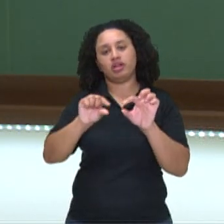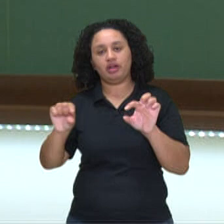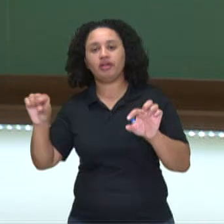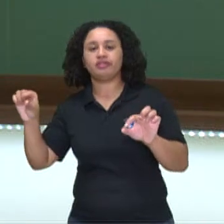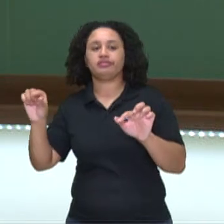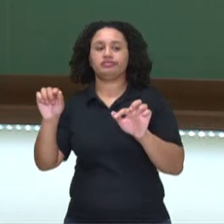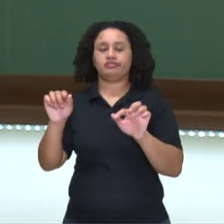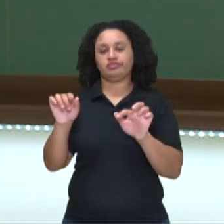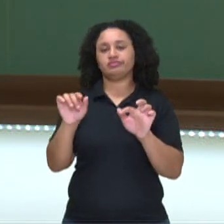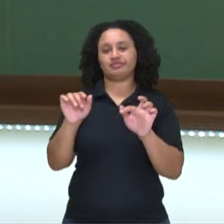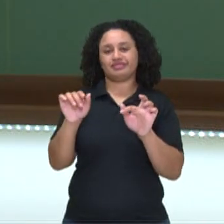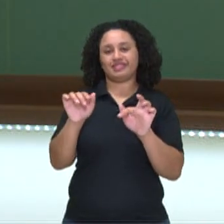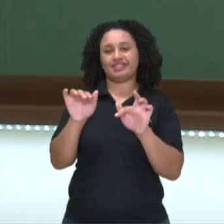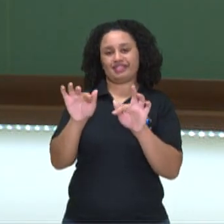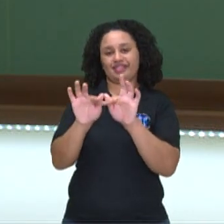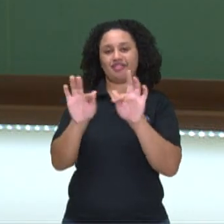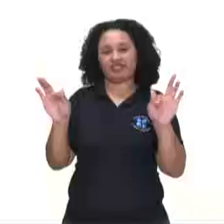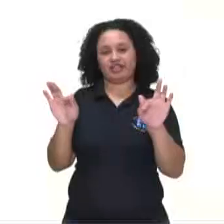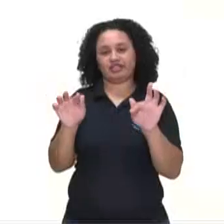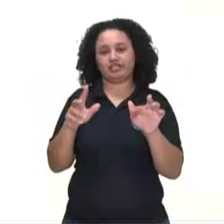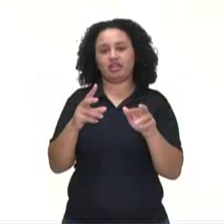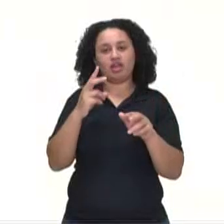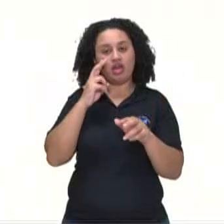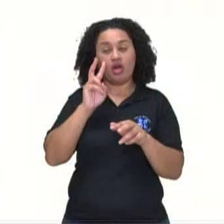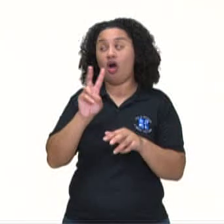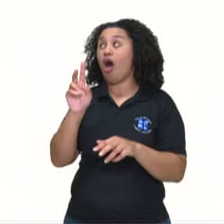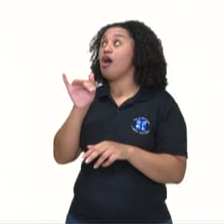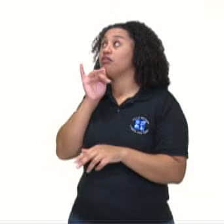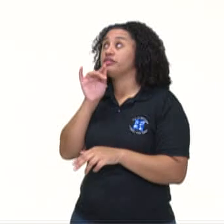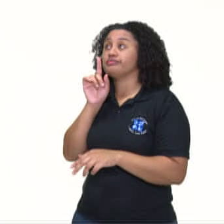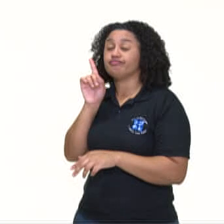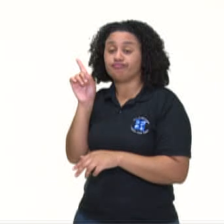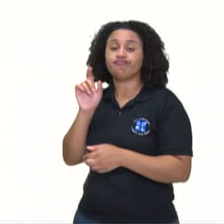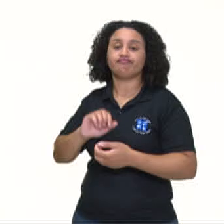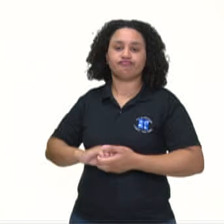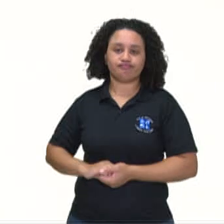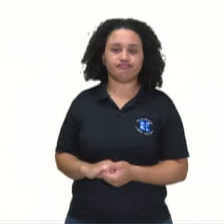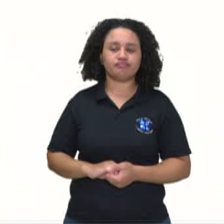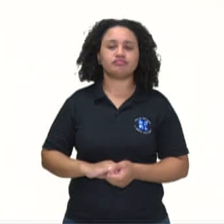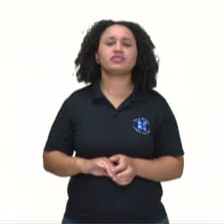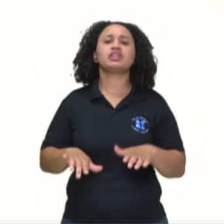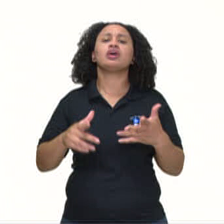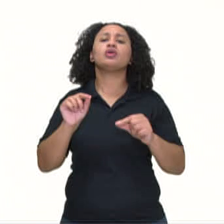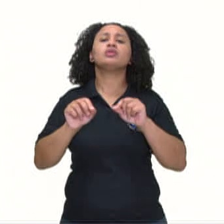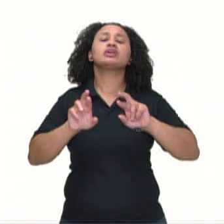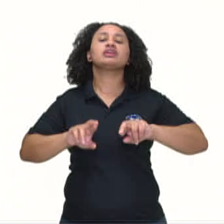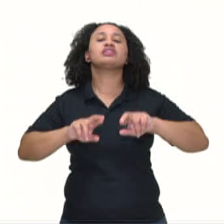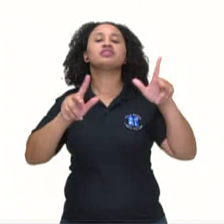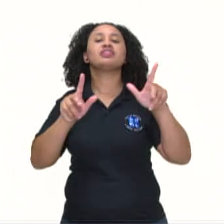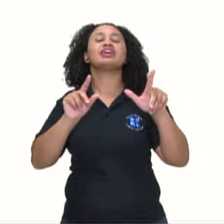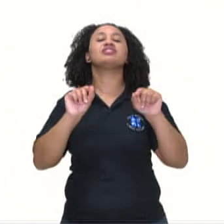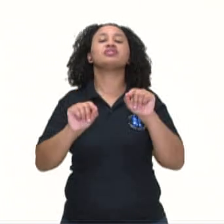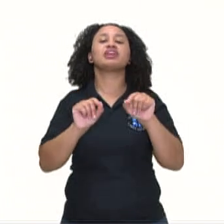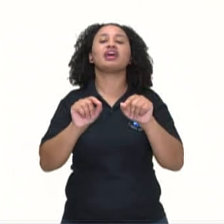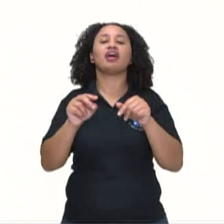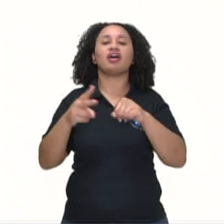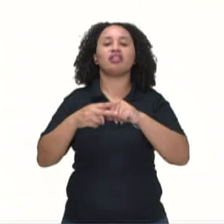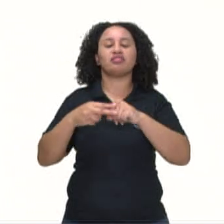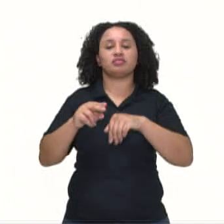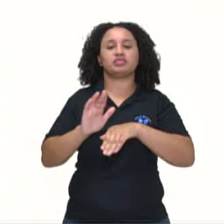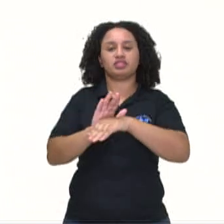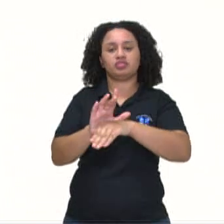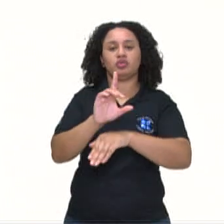exemplo. Vejam que o verbo está igual, ou a forma base, o que difere são as auxiliares. Auxiliar